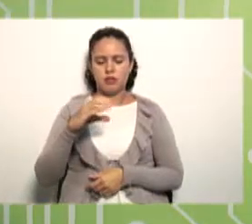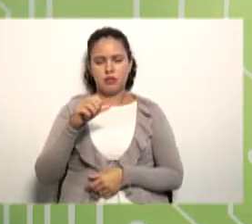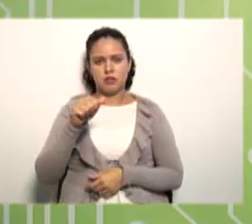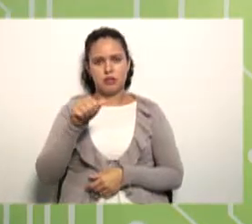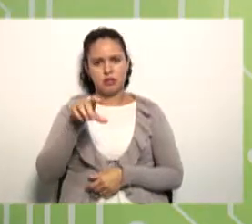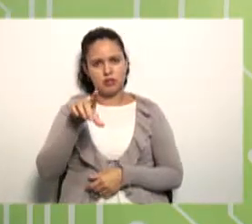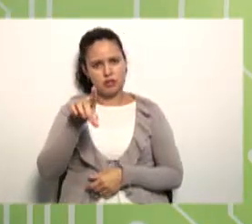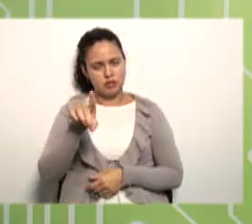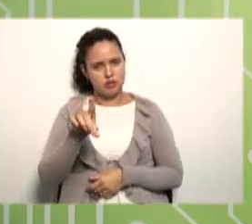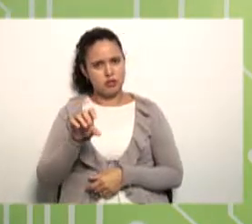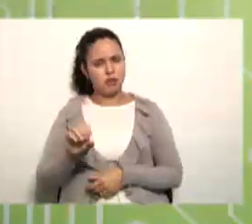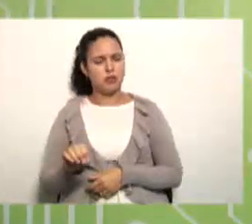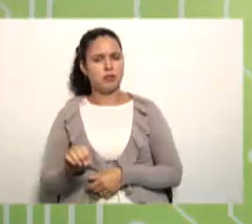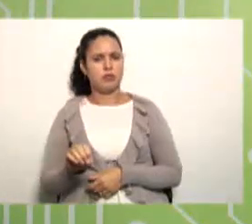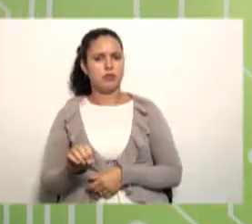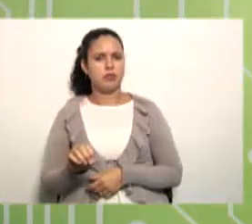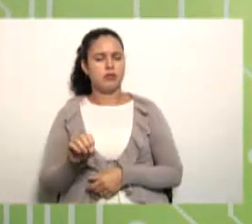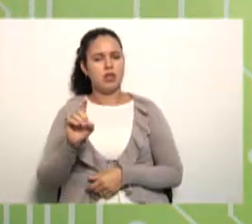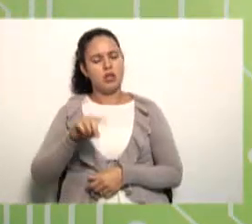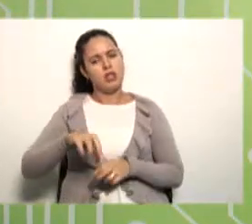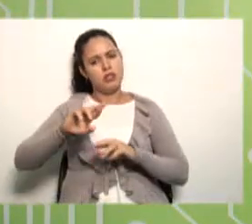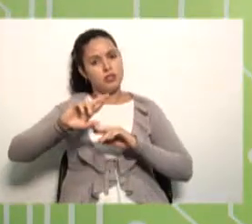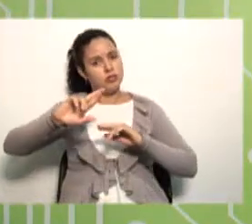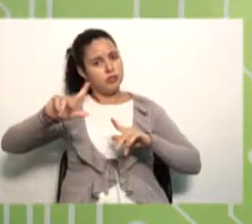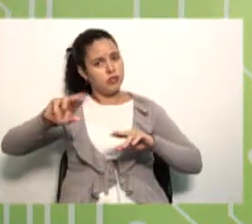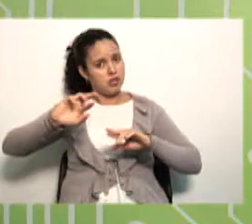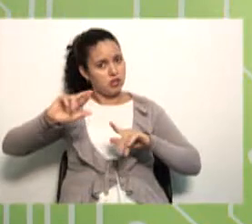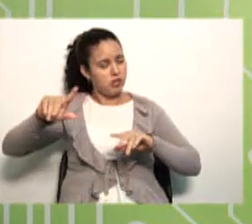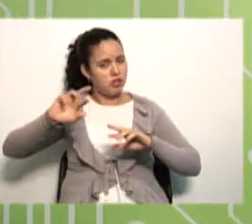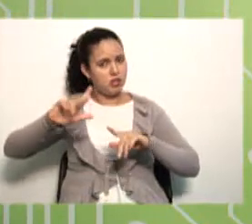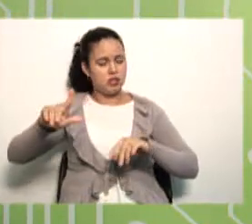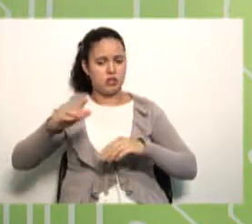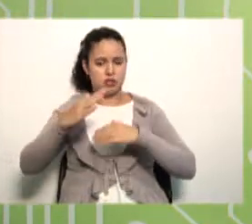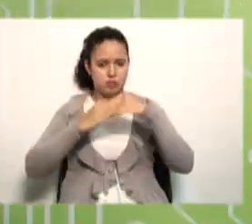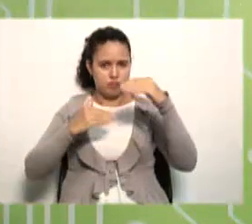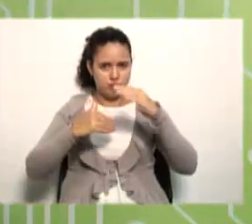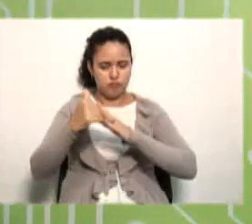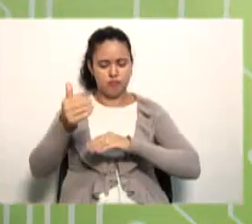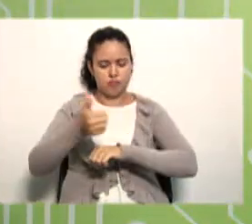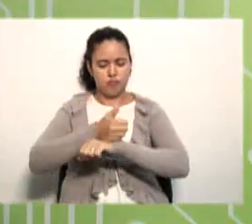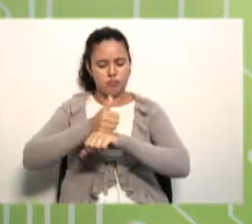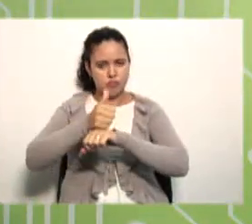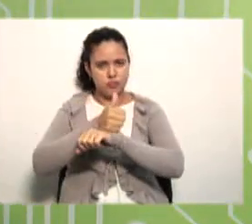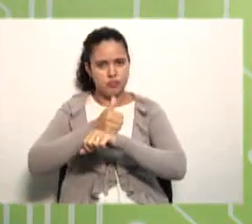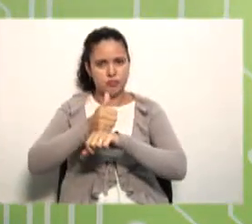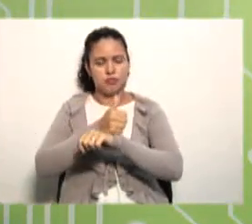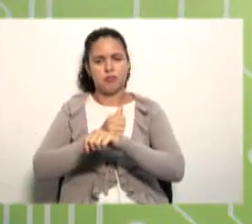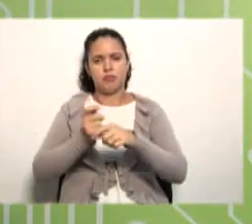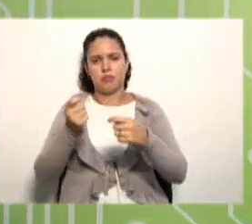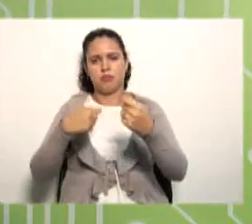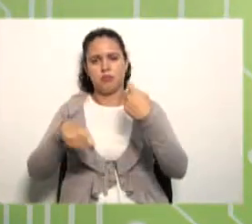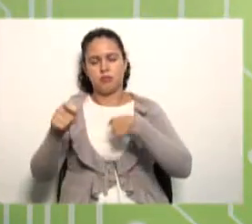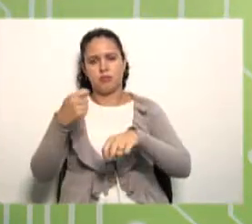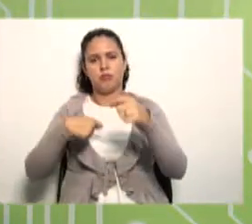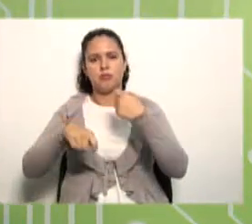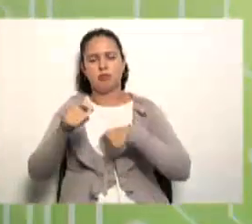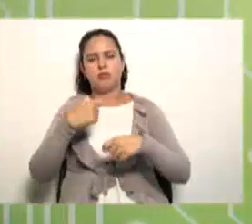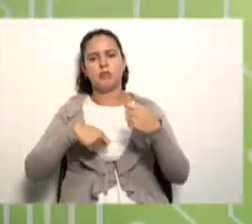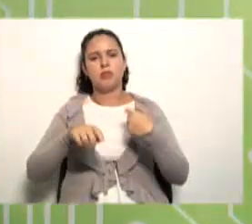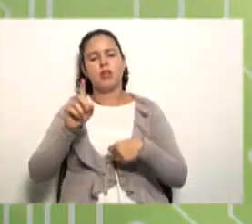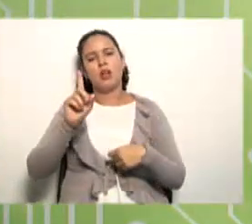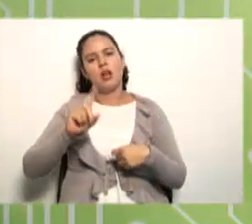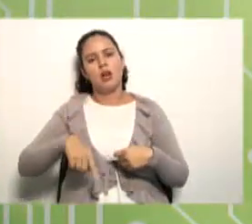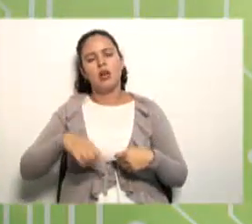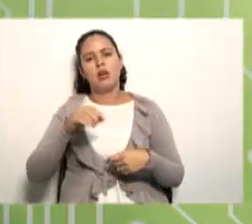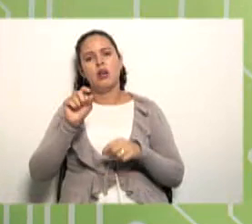uma economia planificada. A economia planificada é como nós chamamos as economias comunistas, que funcionam nesse regime,